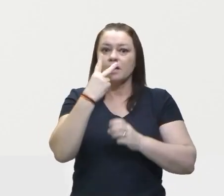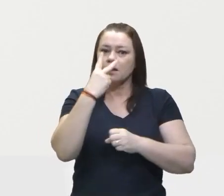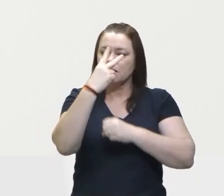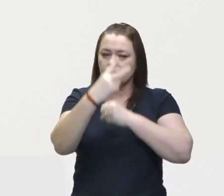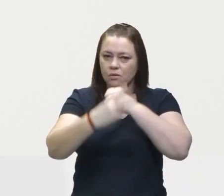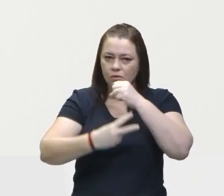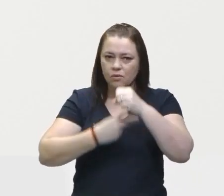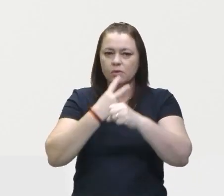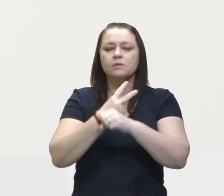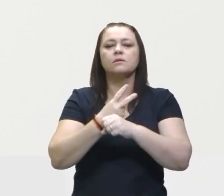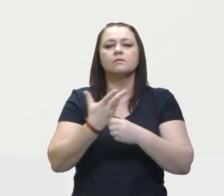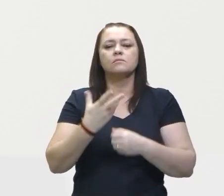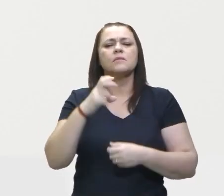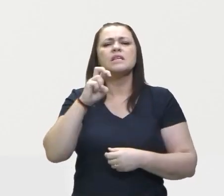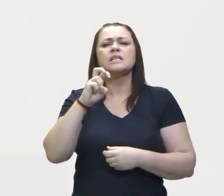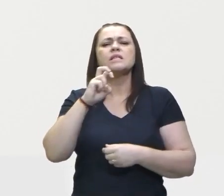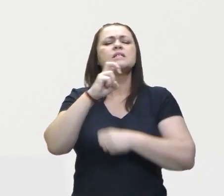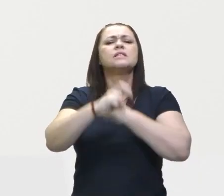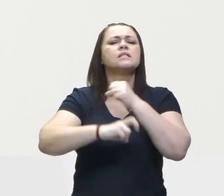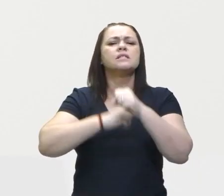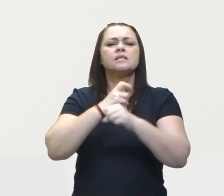E 5 anos?